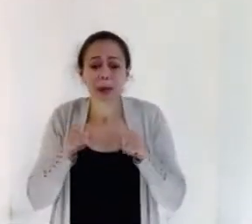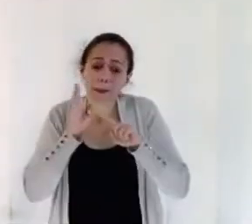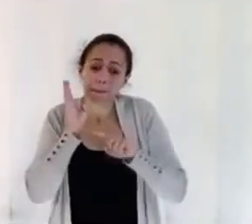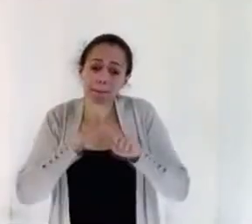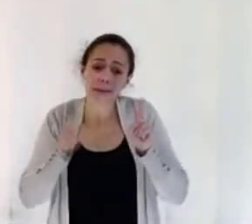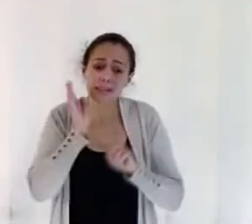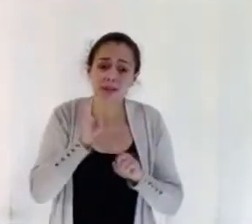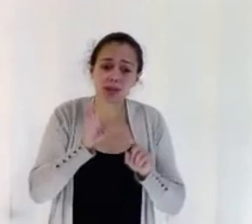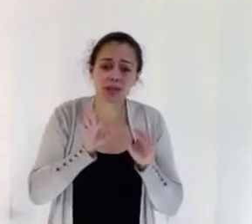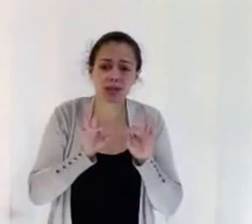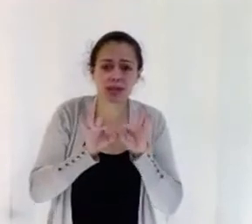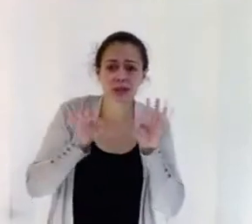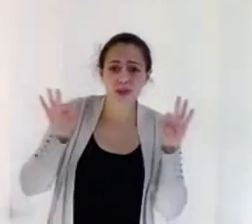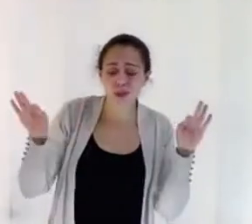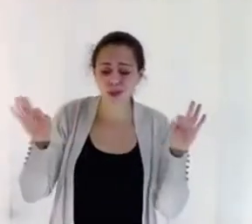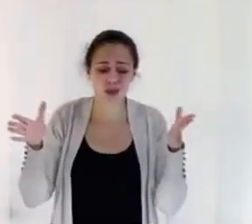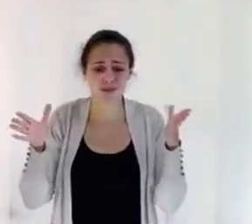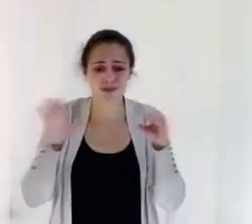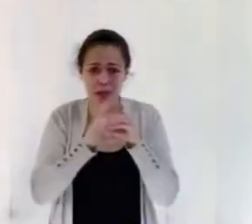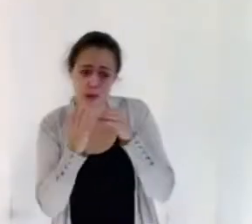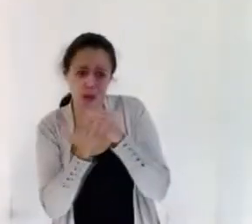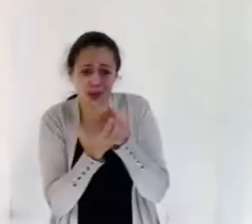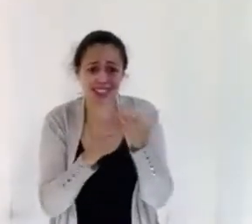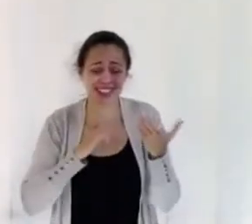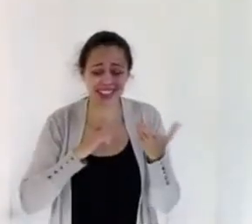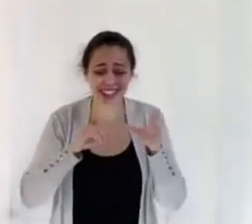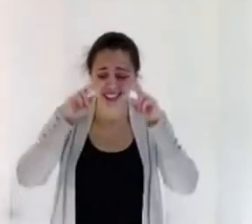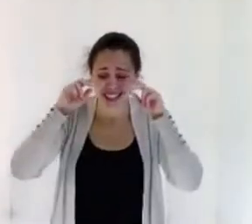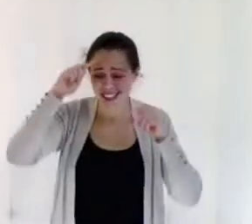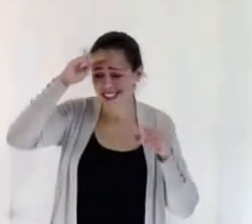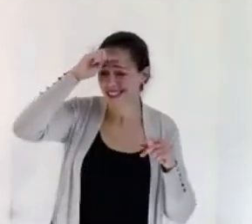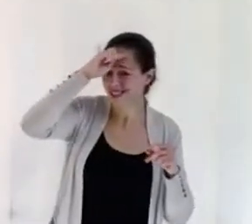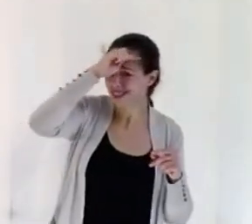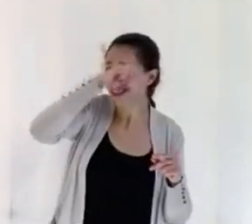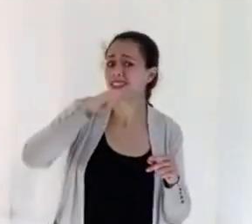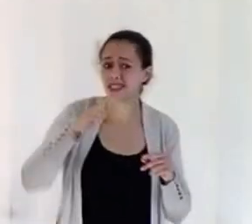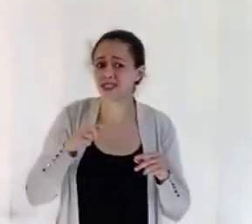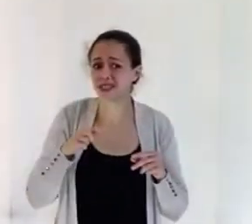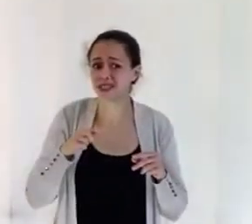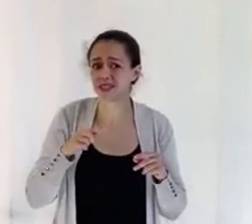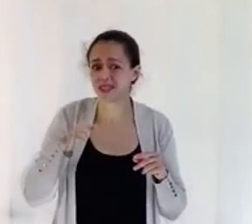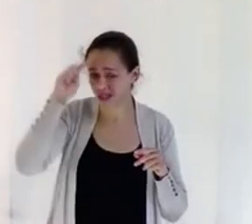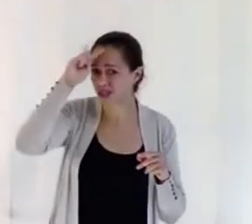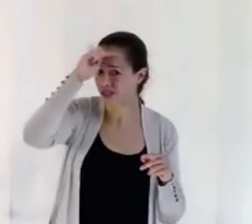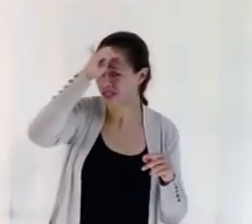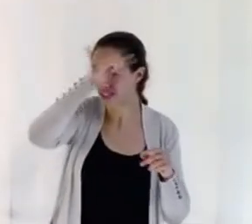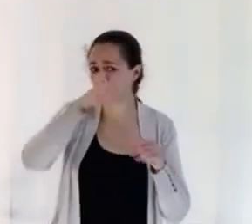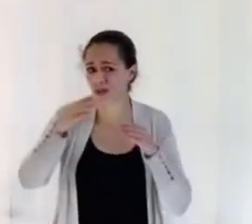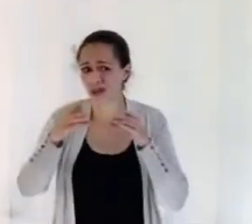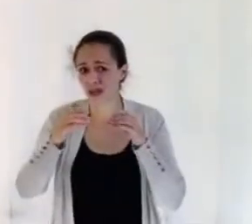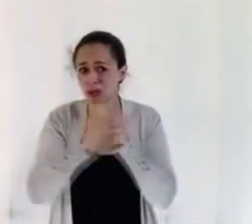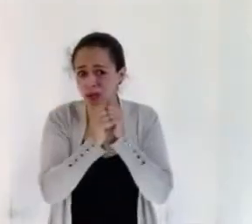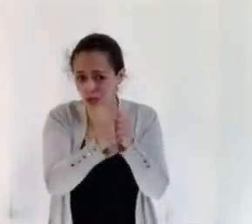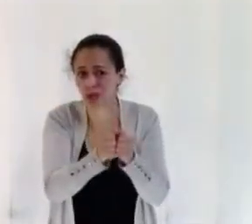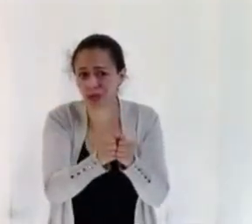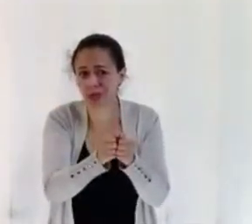muito difícil, mas a nossa oração, ela chega até você. Sabe por quê? Porque nós não esquecemos,